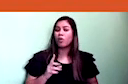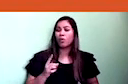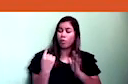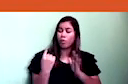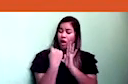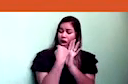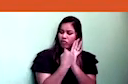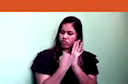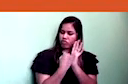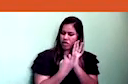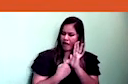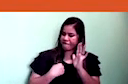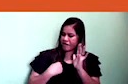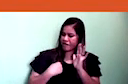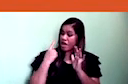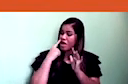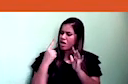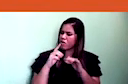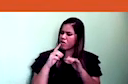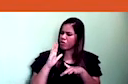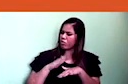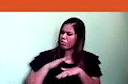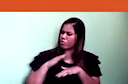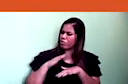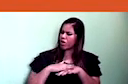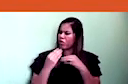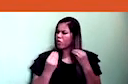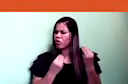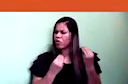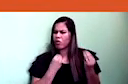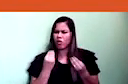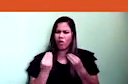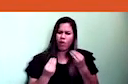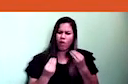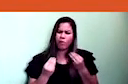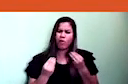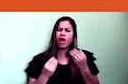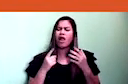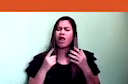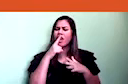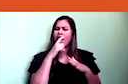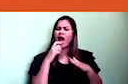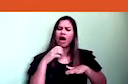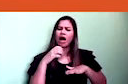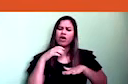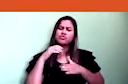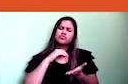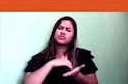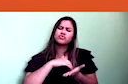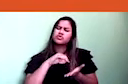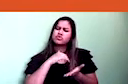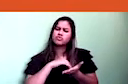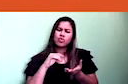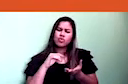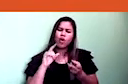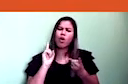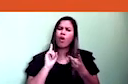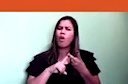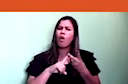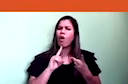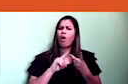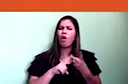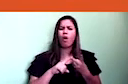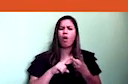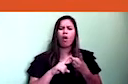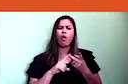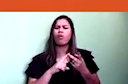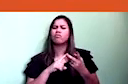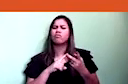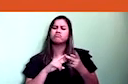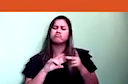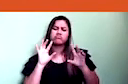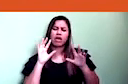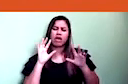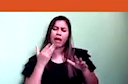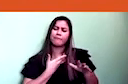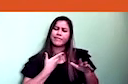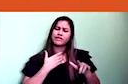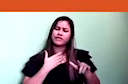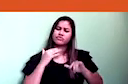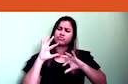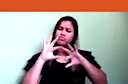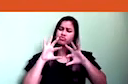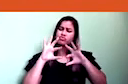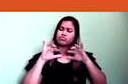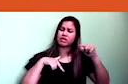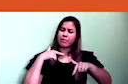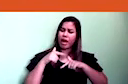seja com o meu amigo, né, de trabalho, seja em casa, com minha família, seja no